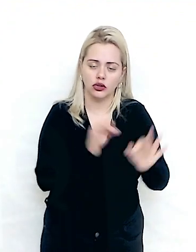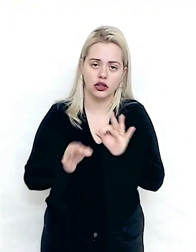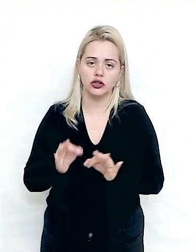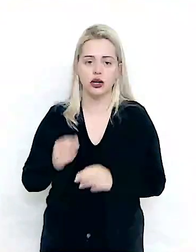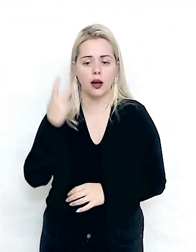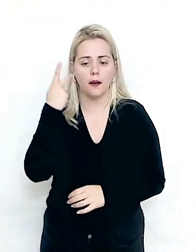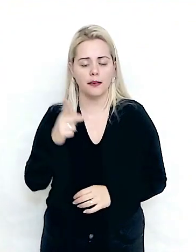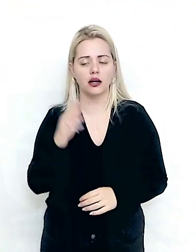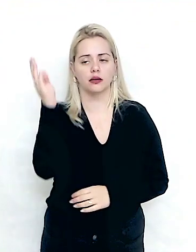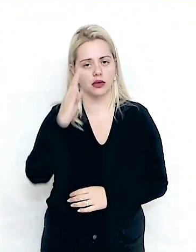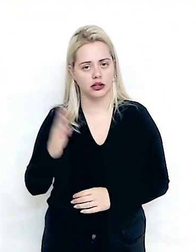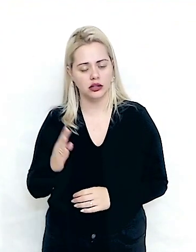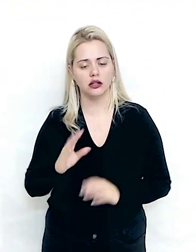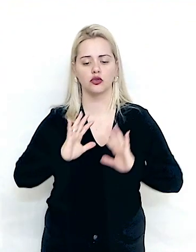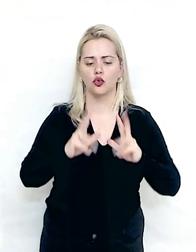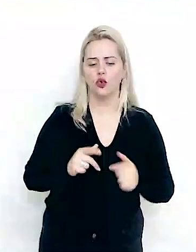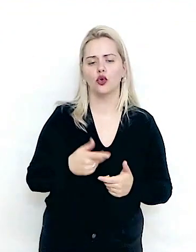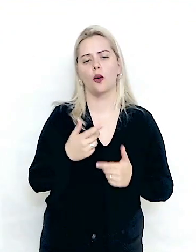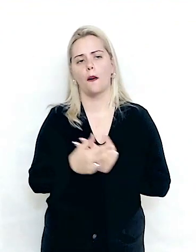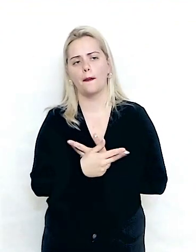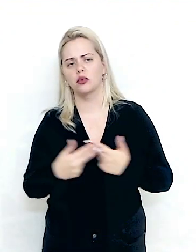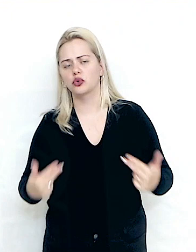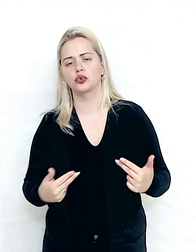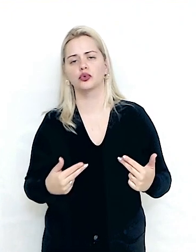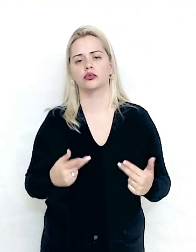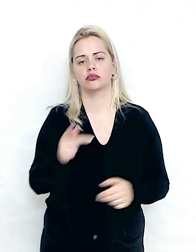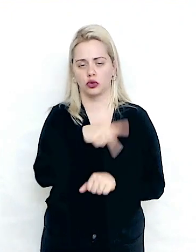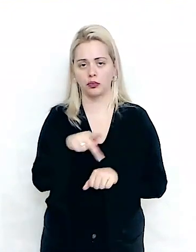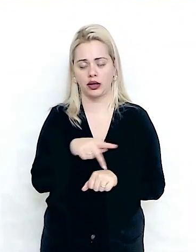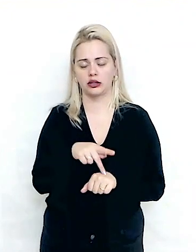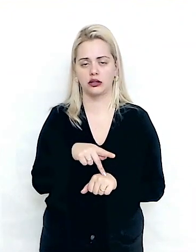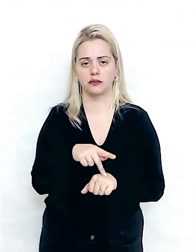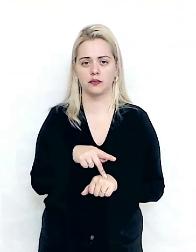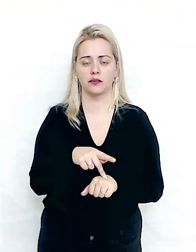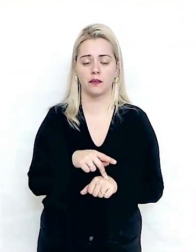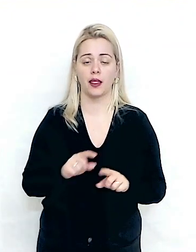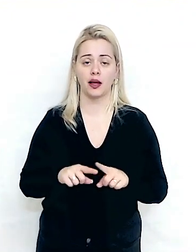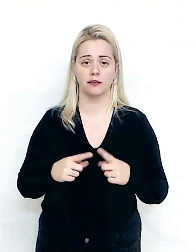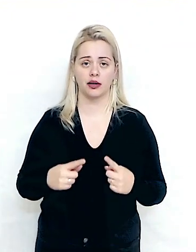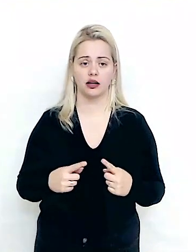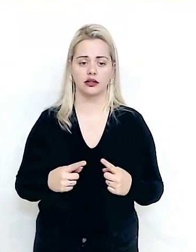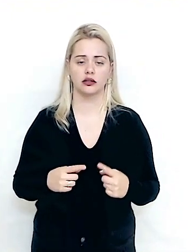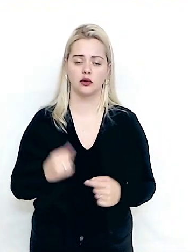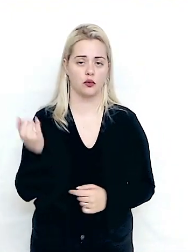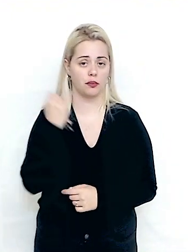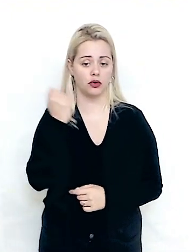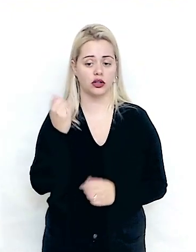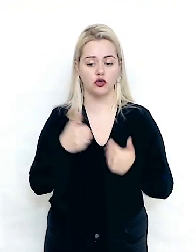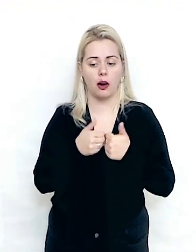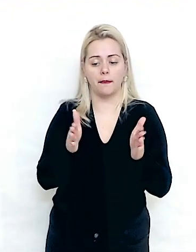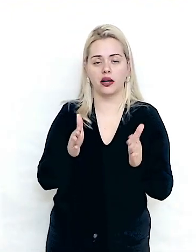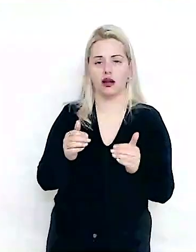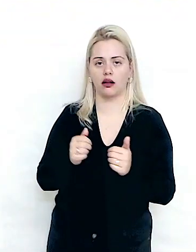exportações brasileiras de um determinado produto para um país, o que nós fazemos é abrir uma porta. Mas o importante não é abrir a porta.